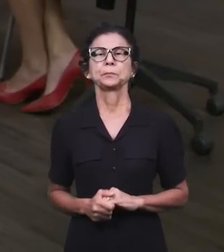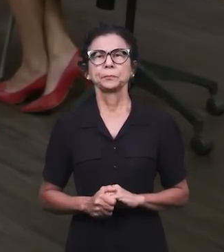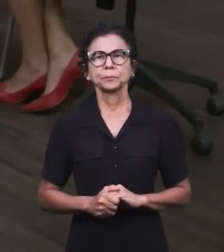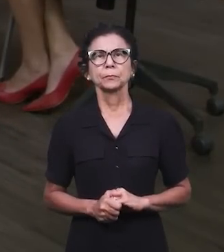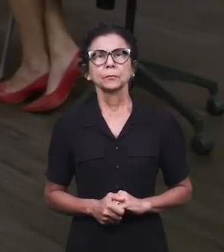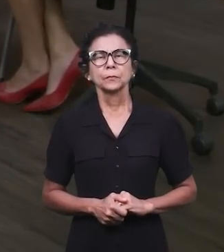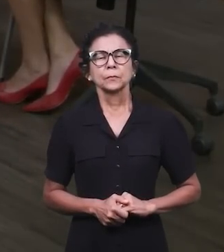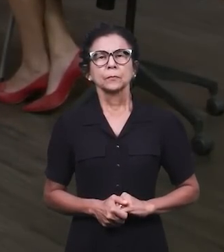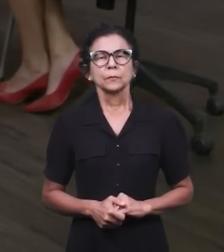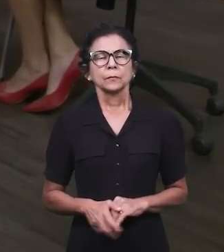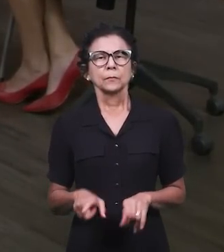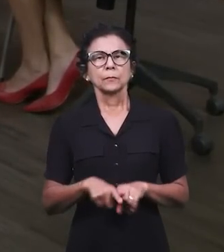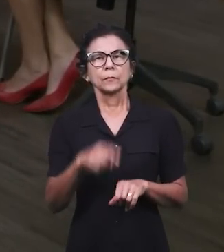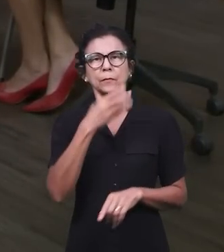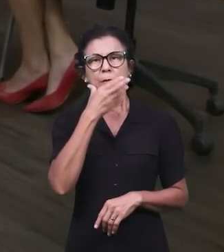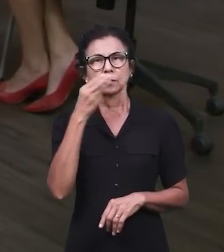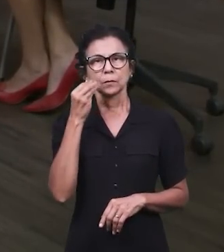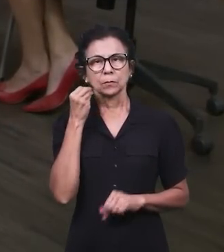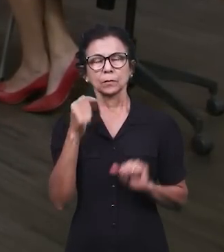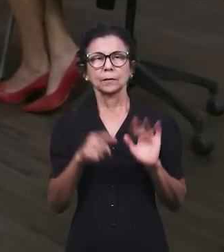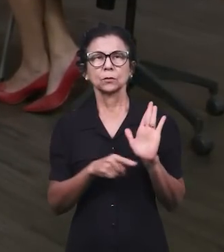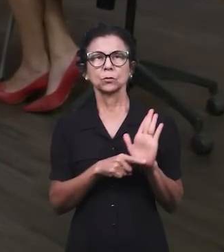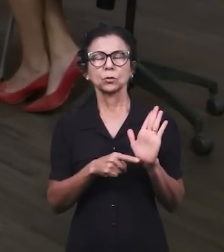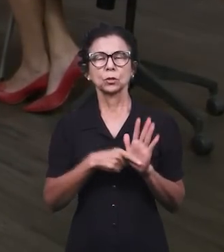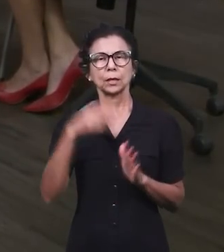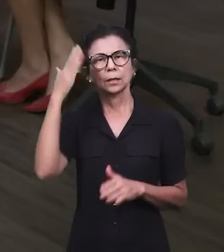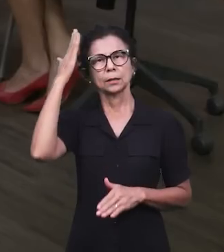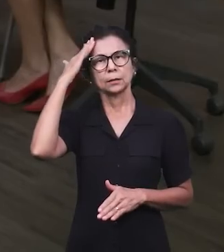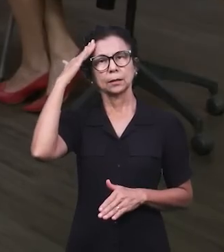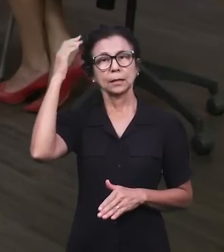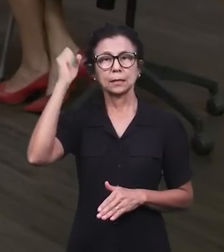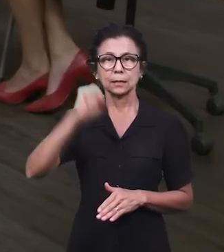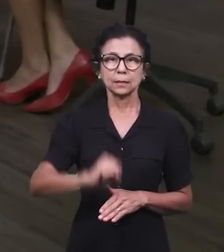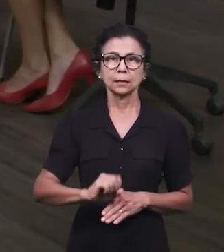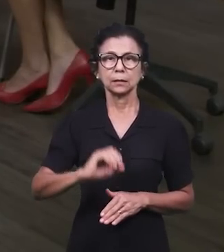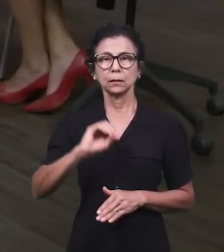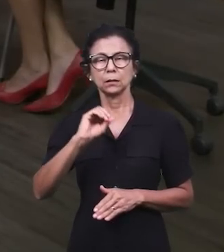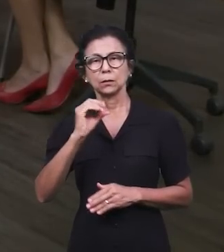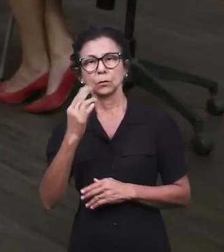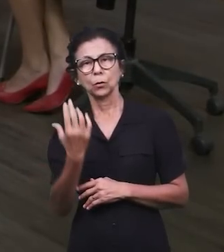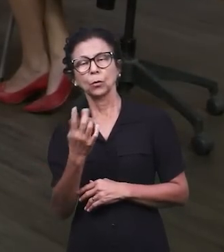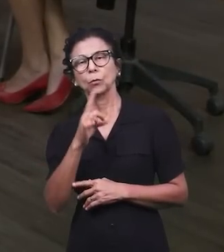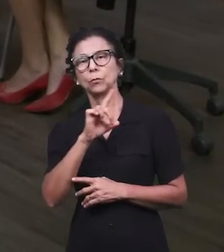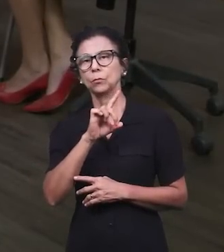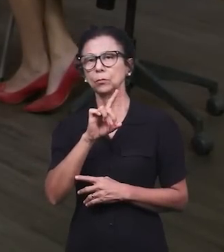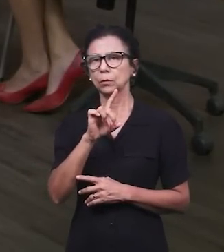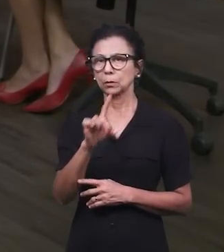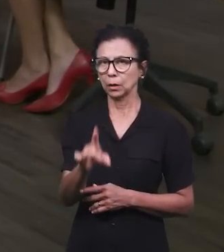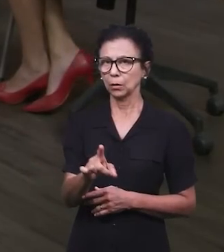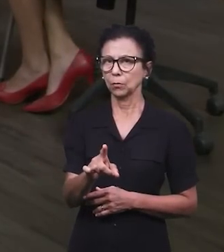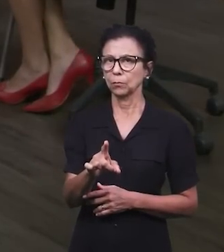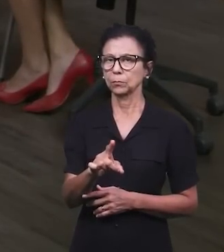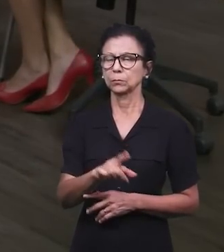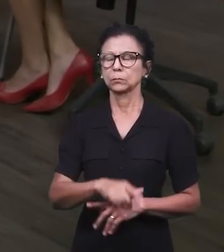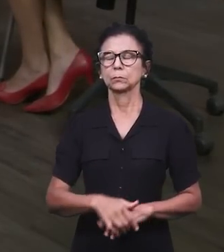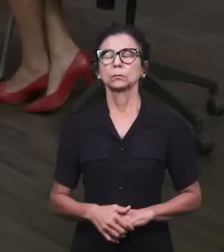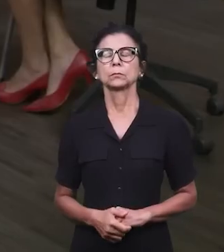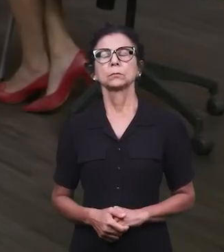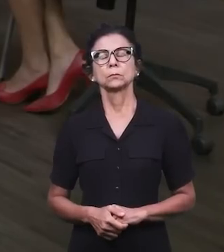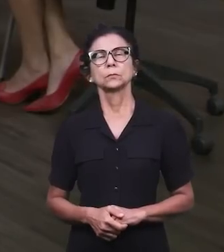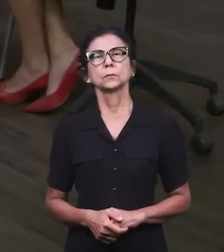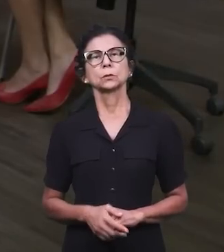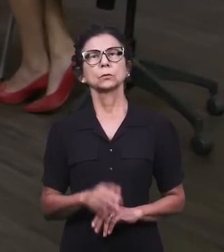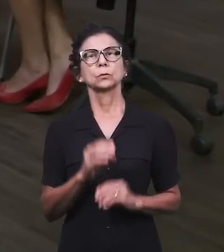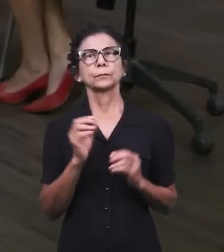vai te ajudar a clarear se é ou não é. Porque como envolve sentimentos, você